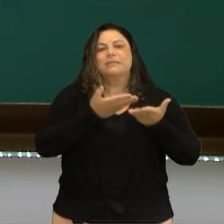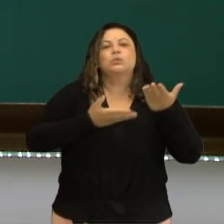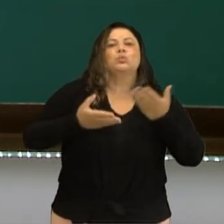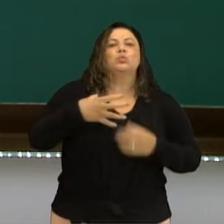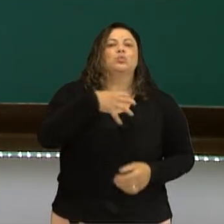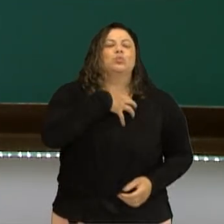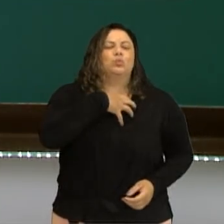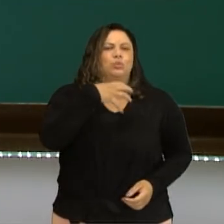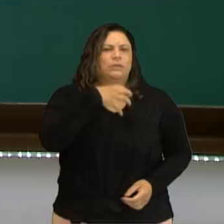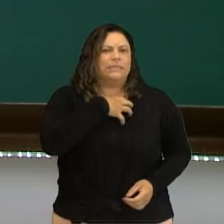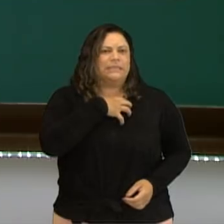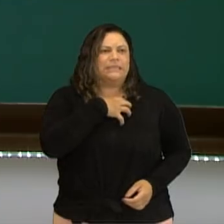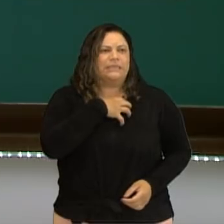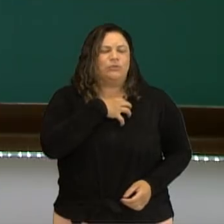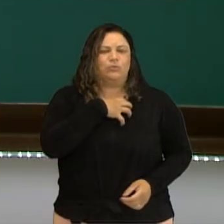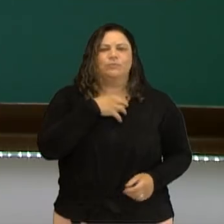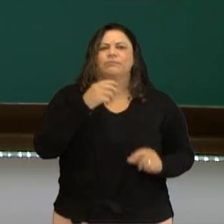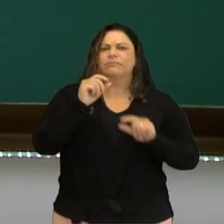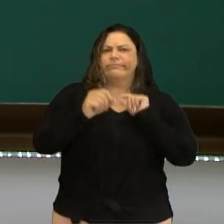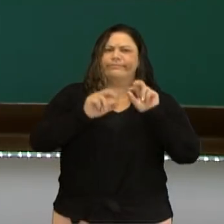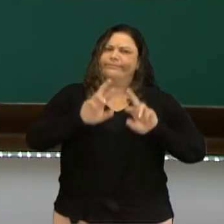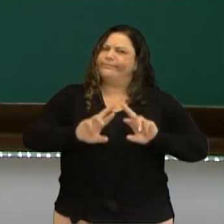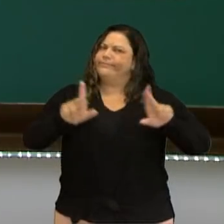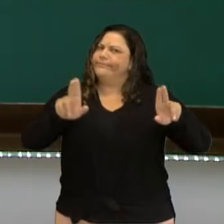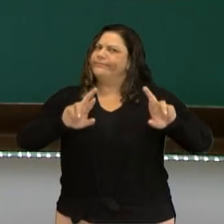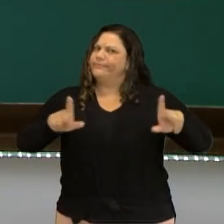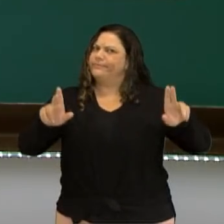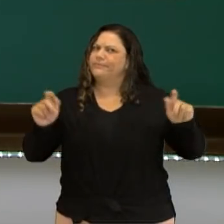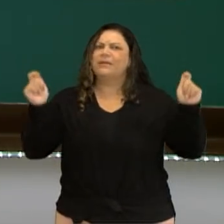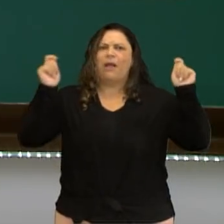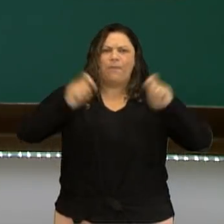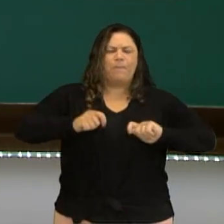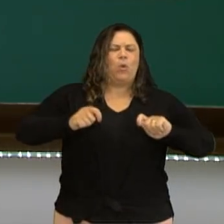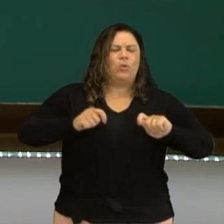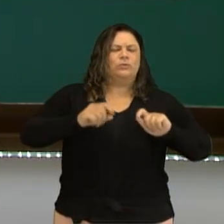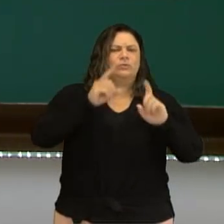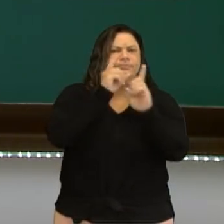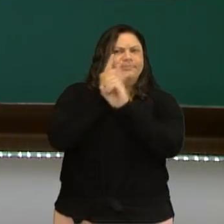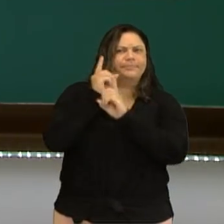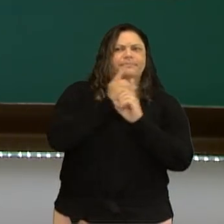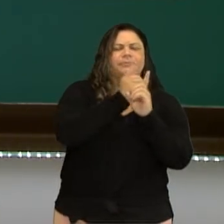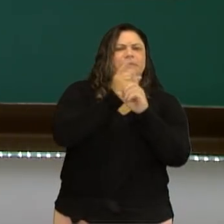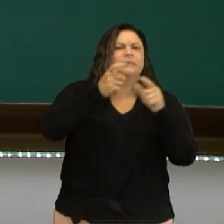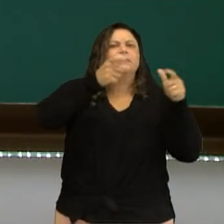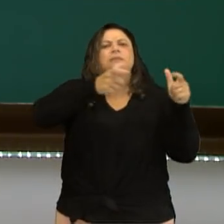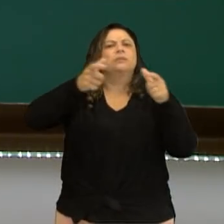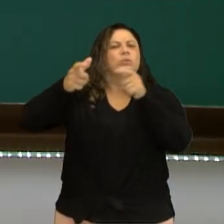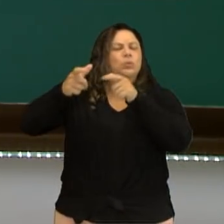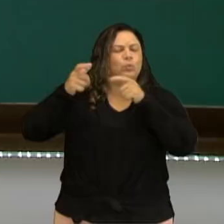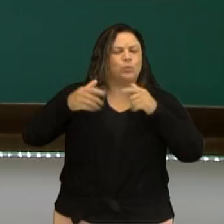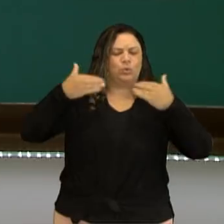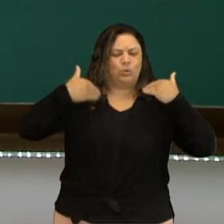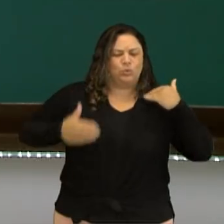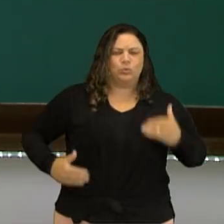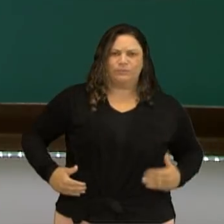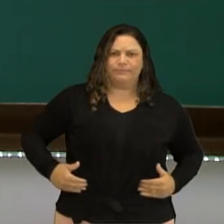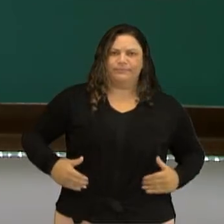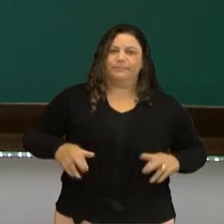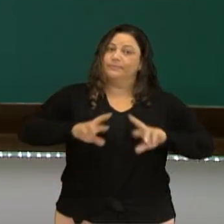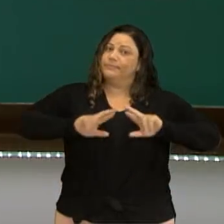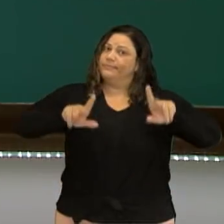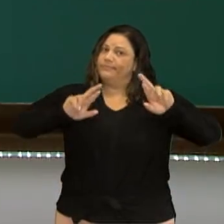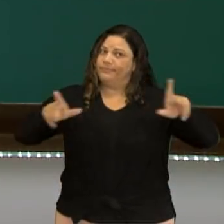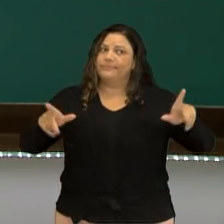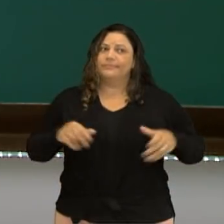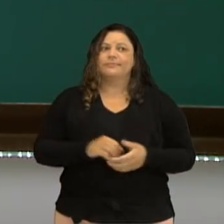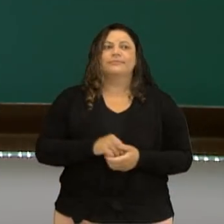maneira. Sintomas diferenciados e elas podem se localizar, se alojar no nosso corpo em regiões distintas. Por